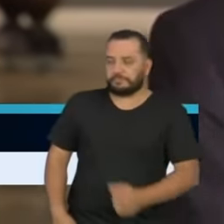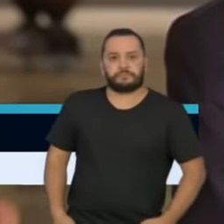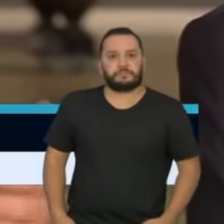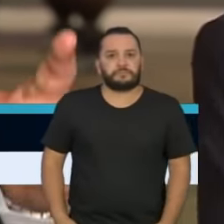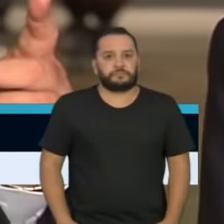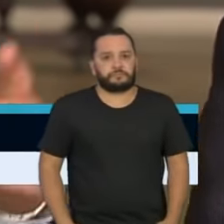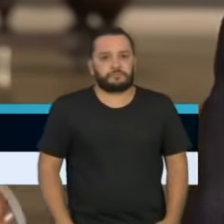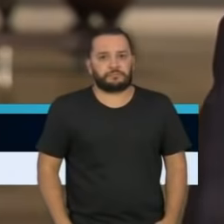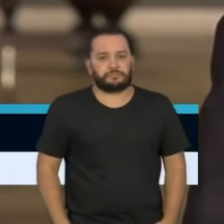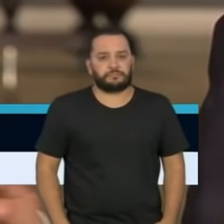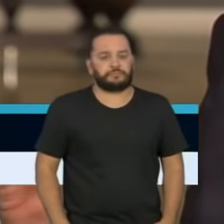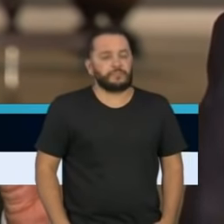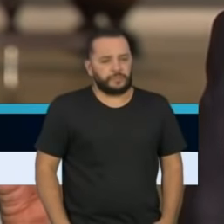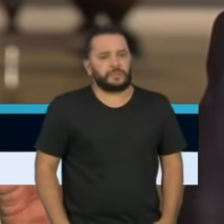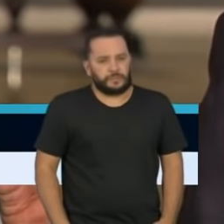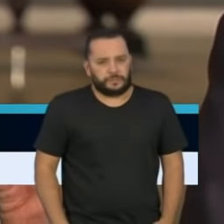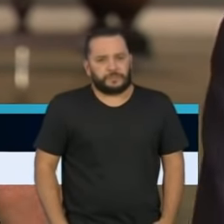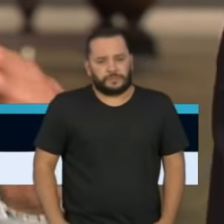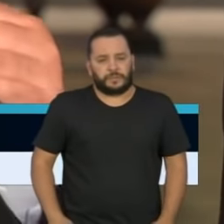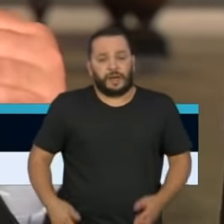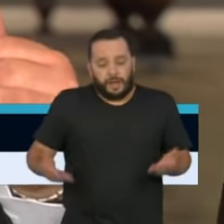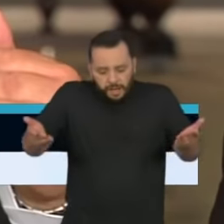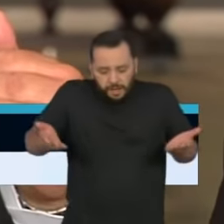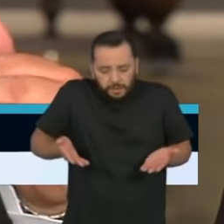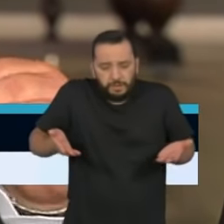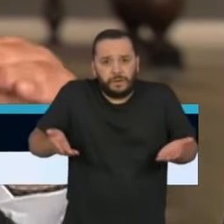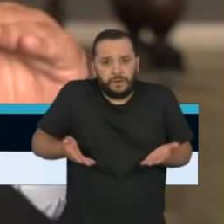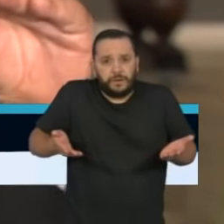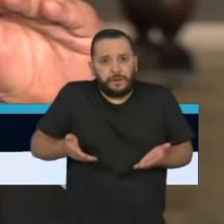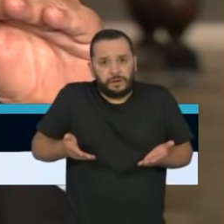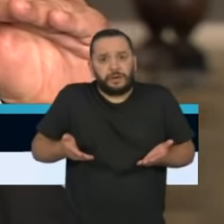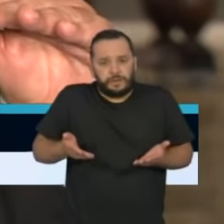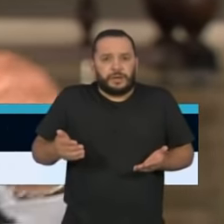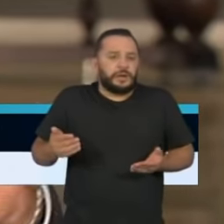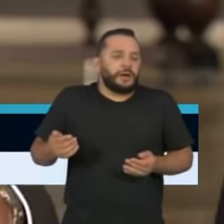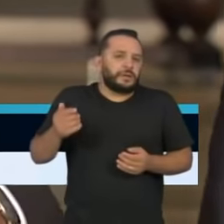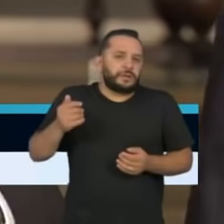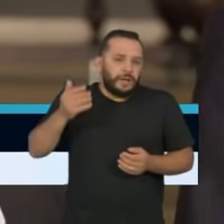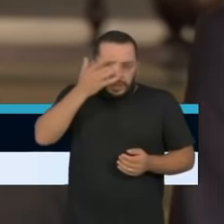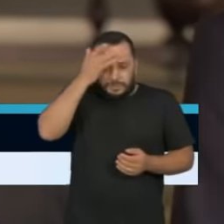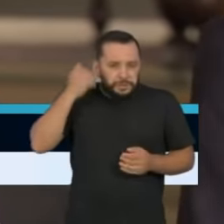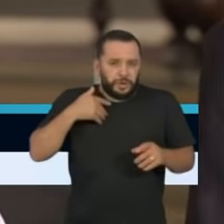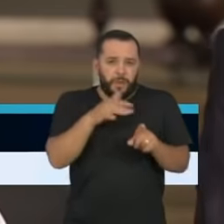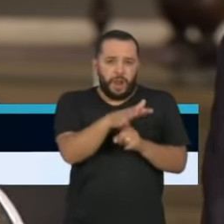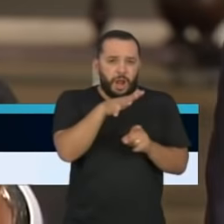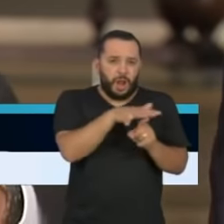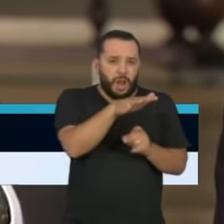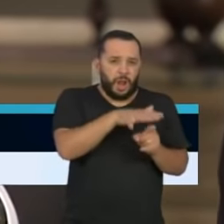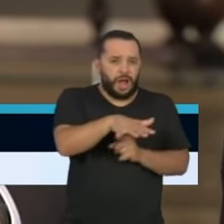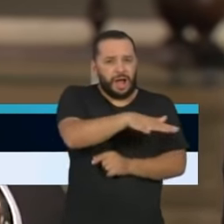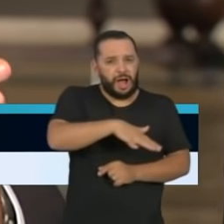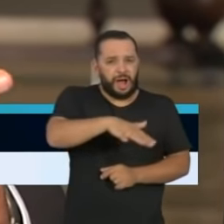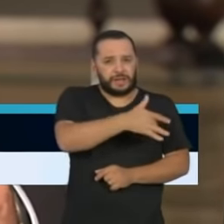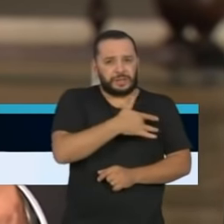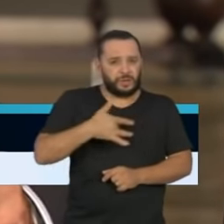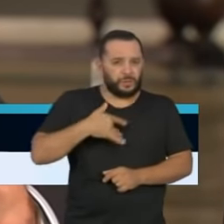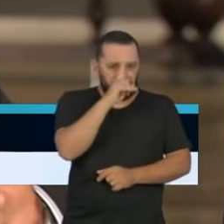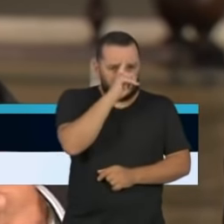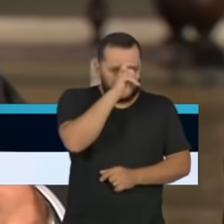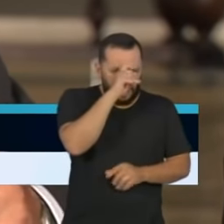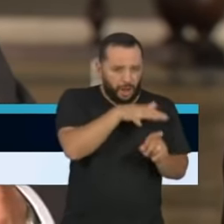Evidentemente que nesses primeiros dias a demanda ao serviço de saúde aumentou. E não só o serviço de saúde, mas também drogarias,